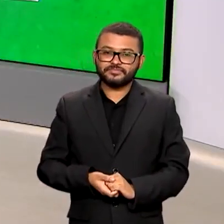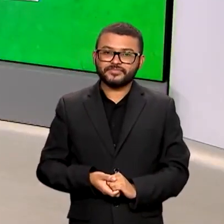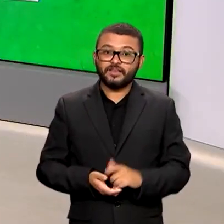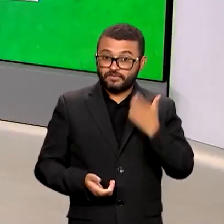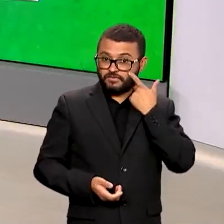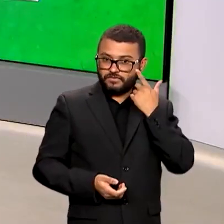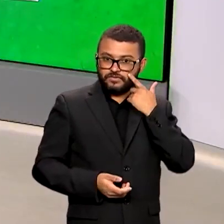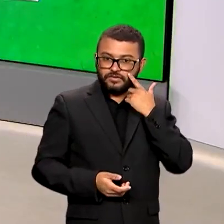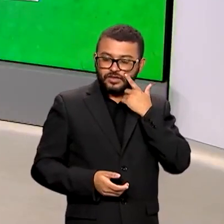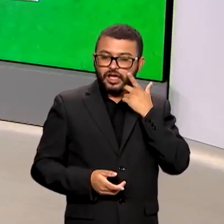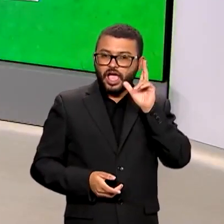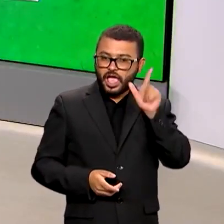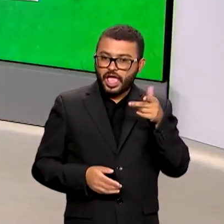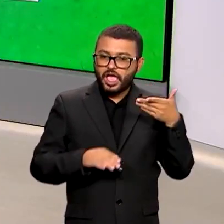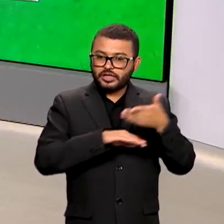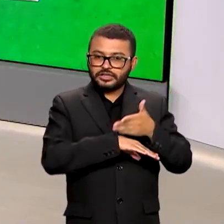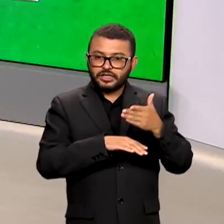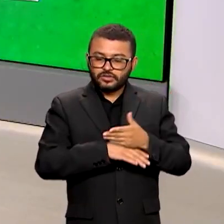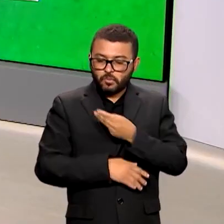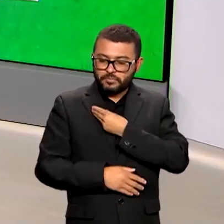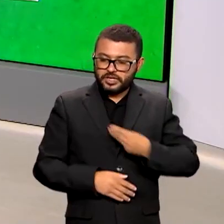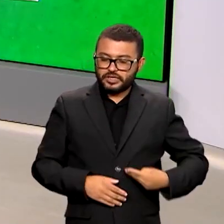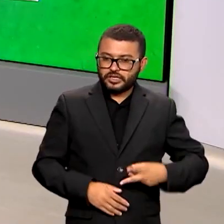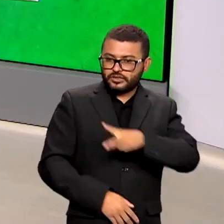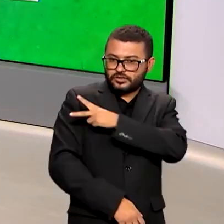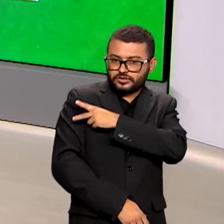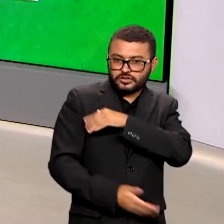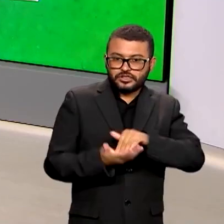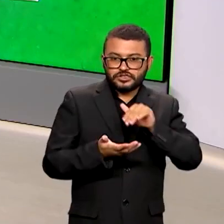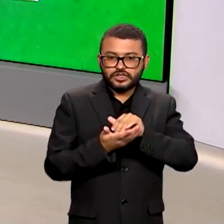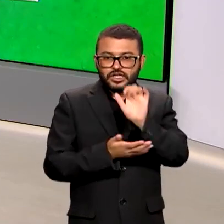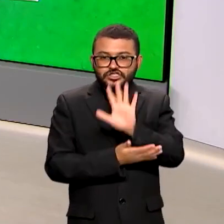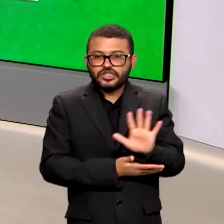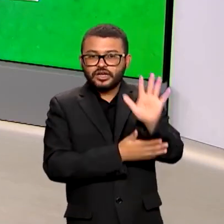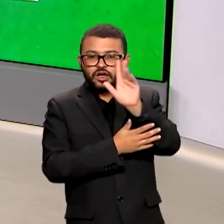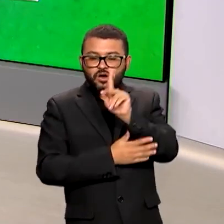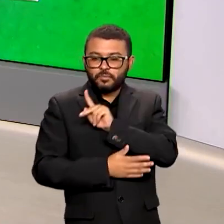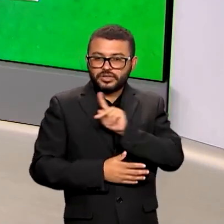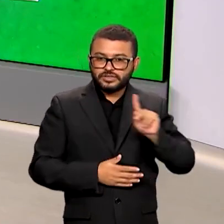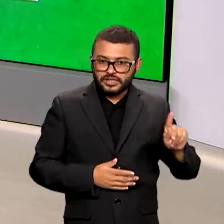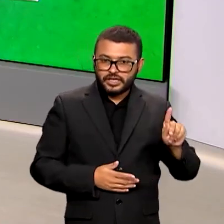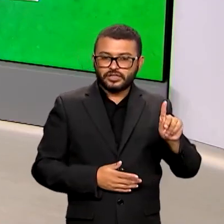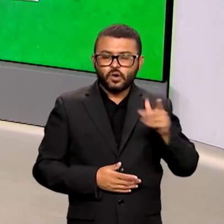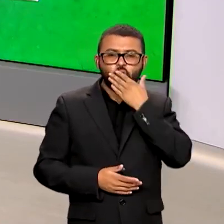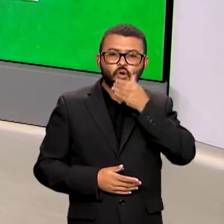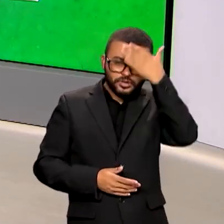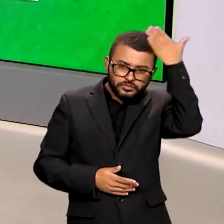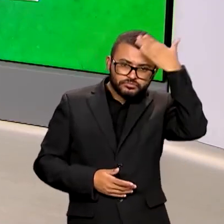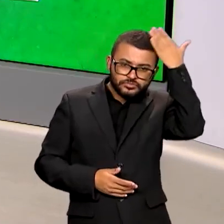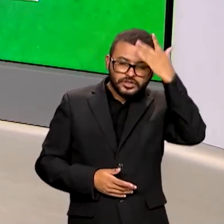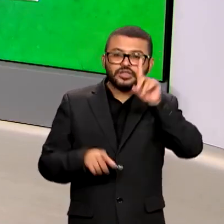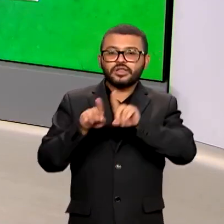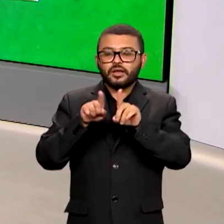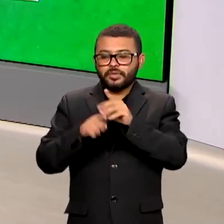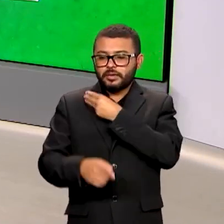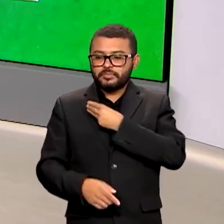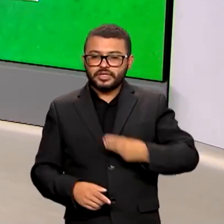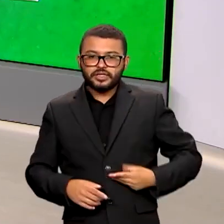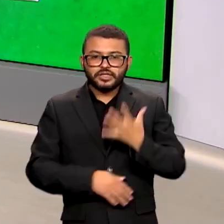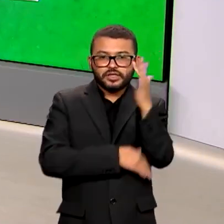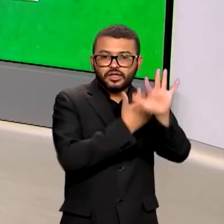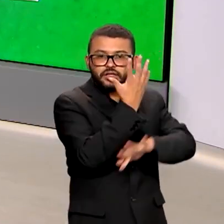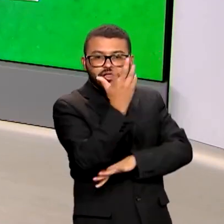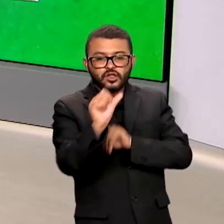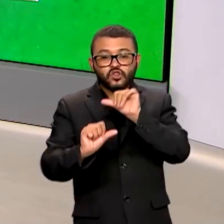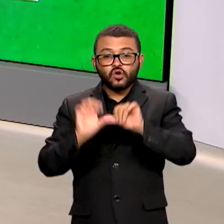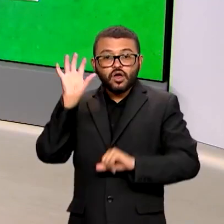Essa foi a participação do ministro-chefe da Secretaria-Geral da Presidência da República, Márcio Macedo, e da ministra do Meio Ambiente e Mudança